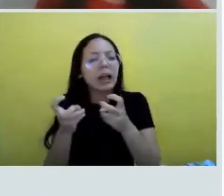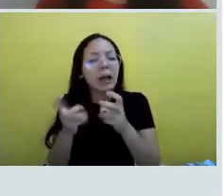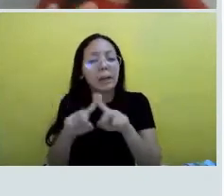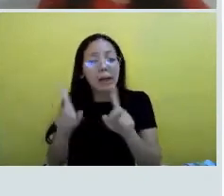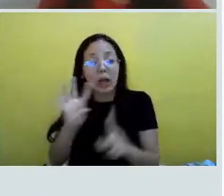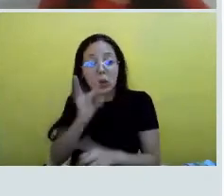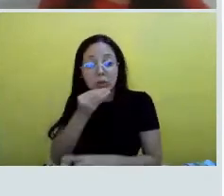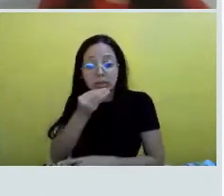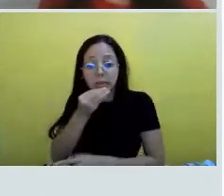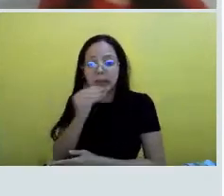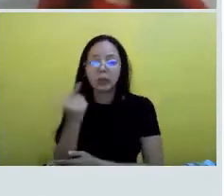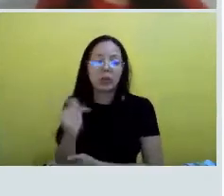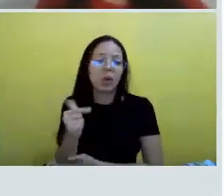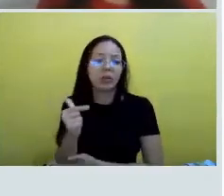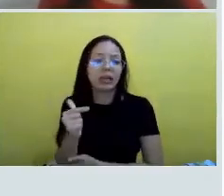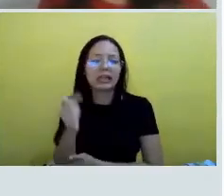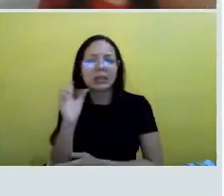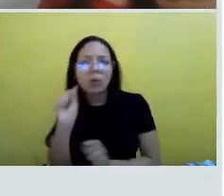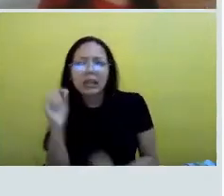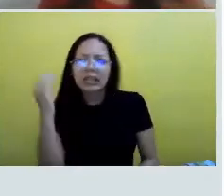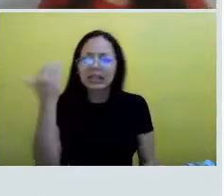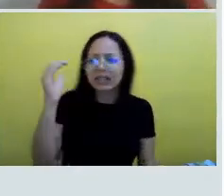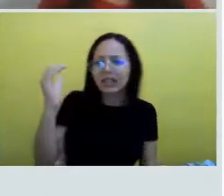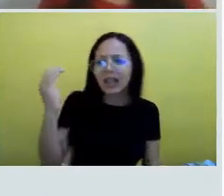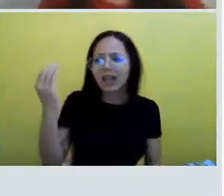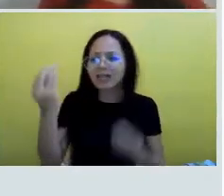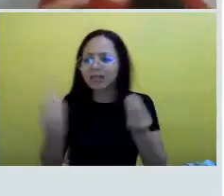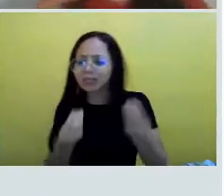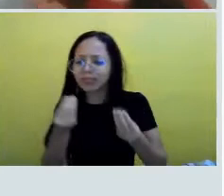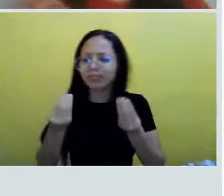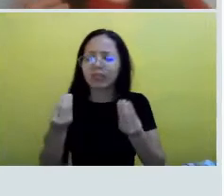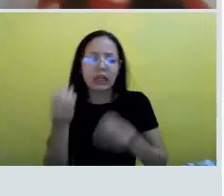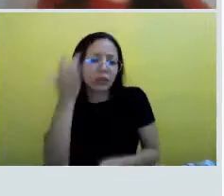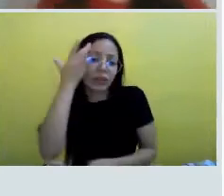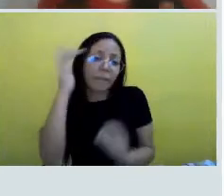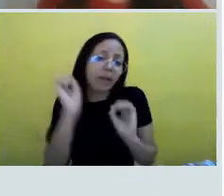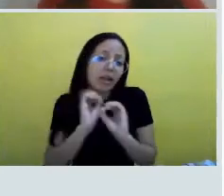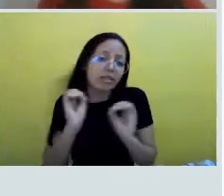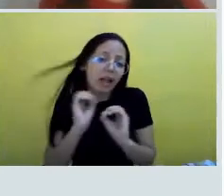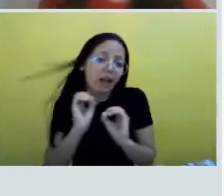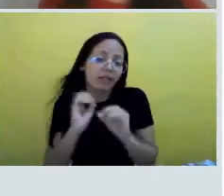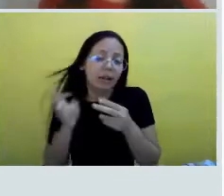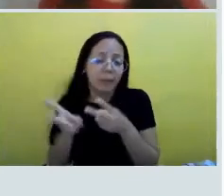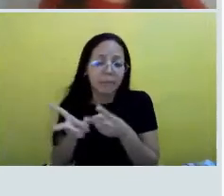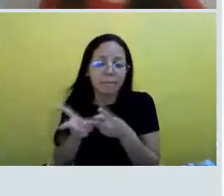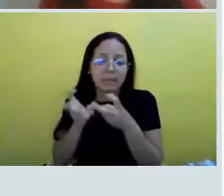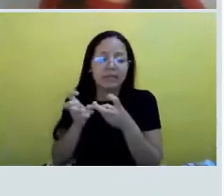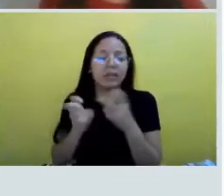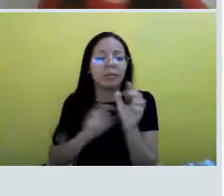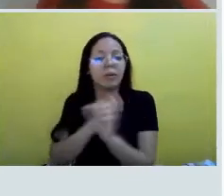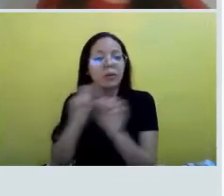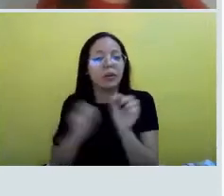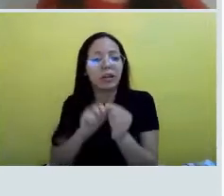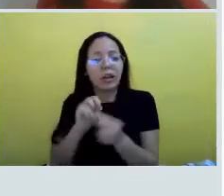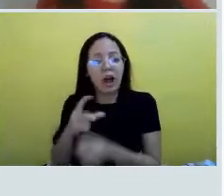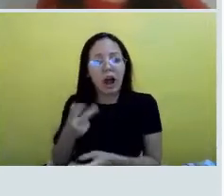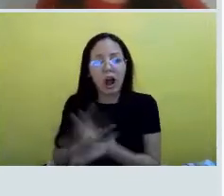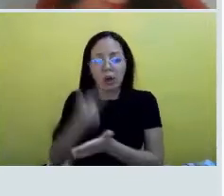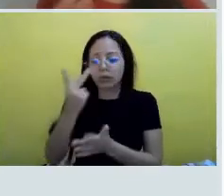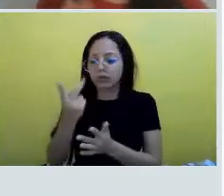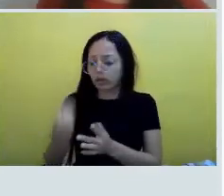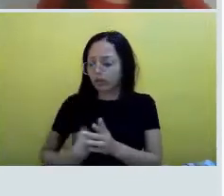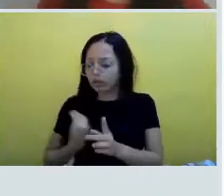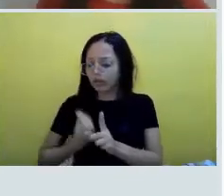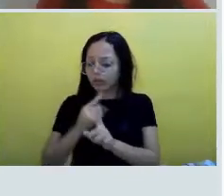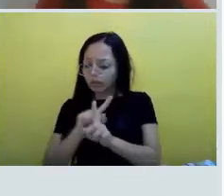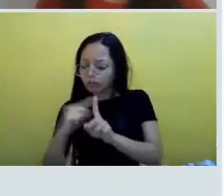de que seria uma ciência esse processo, né, de utilizar técnicas e perceber do que estava ocorrendo ao seu redor.